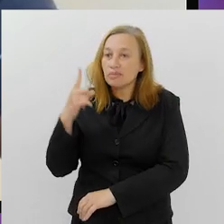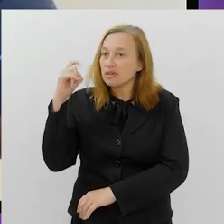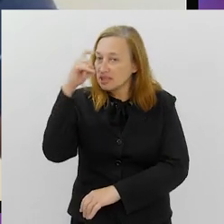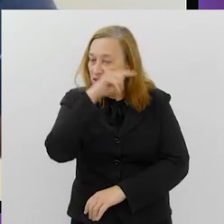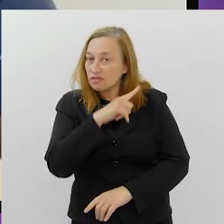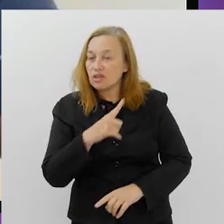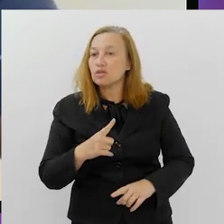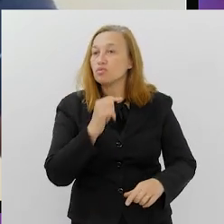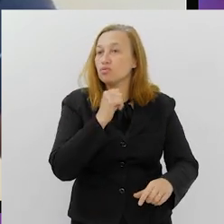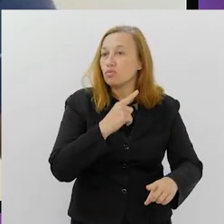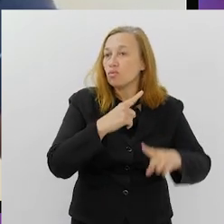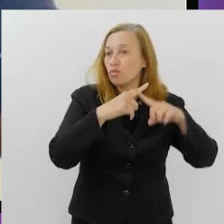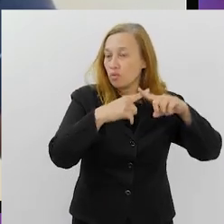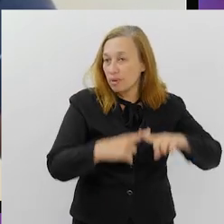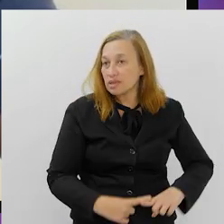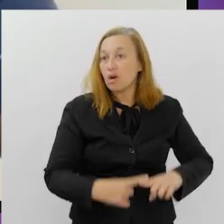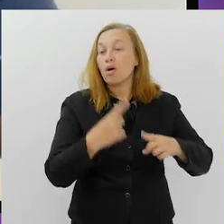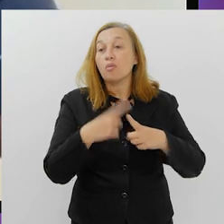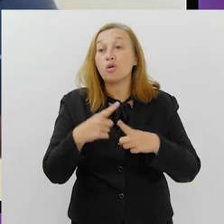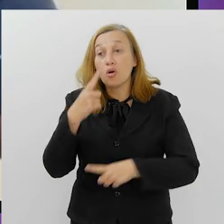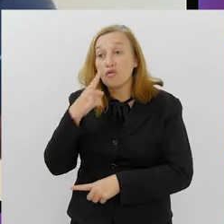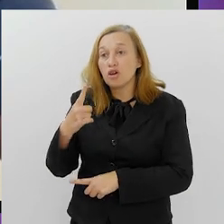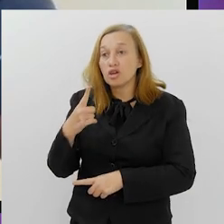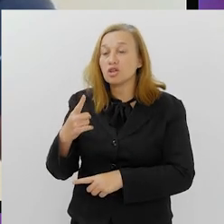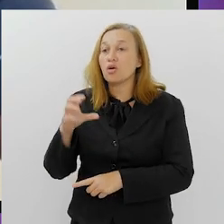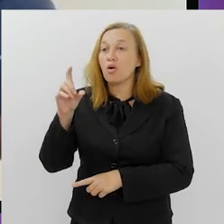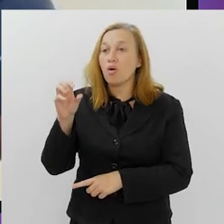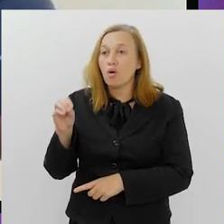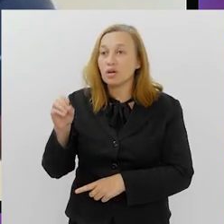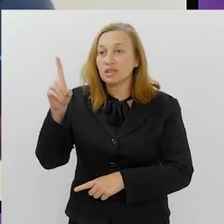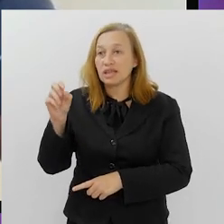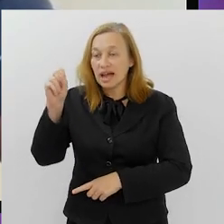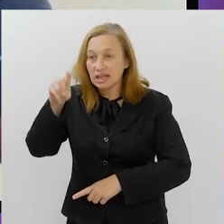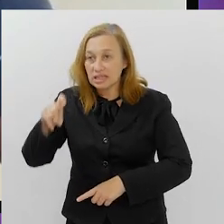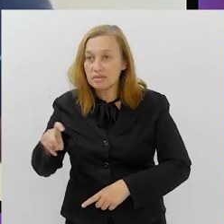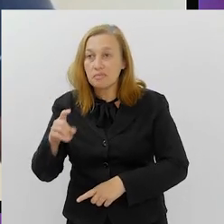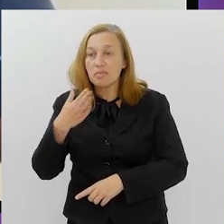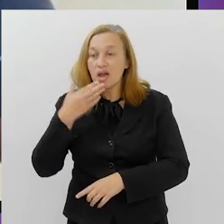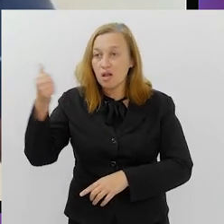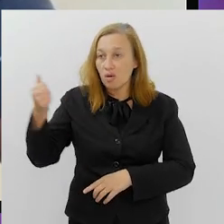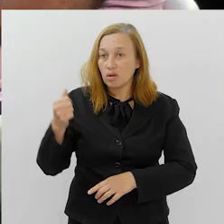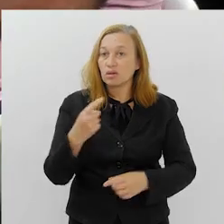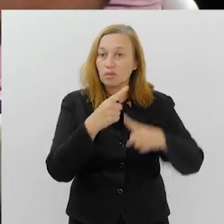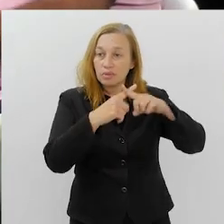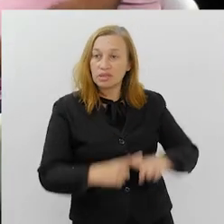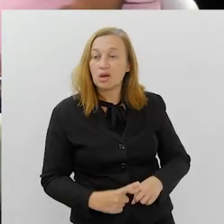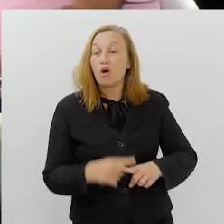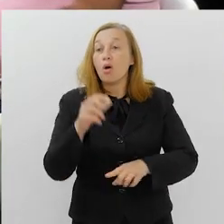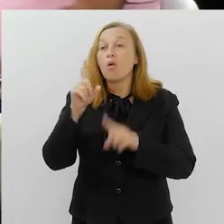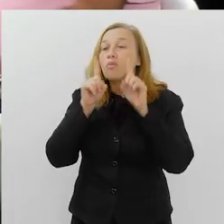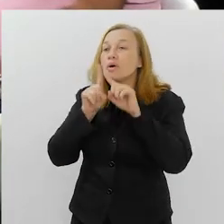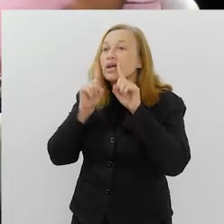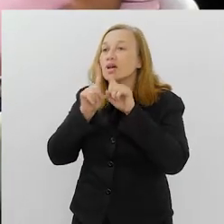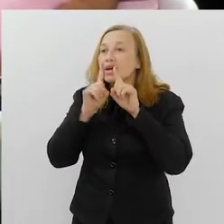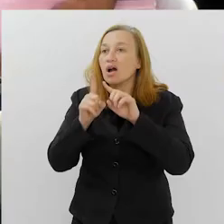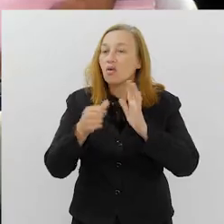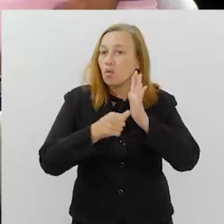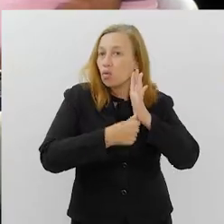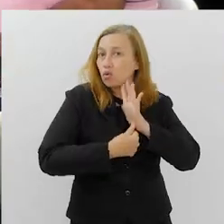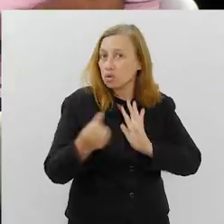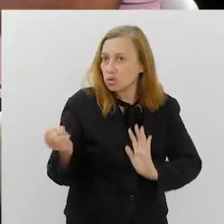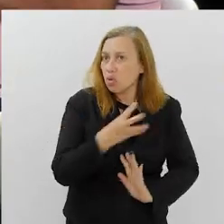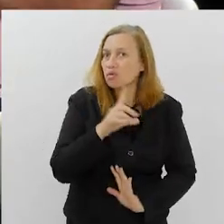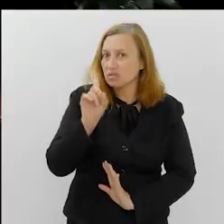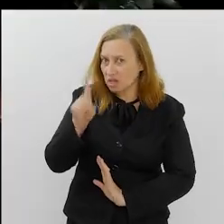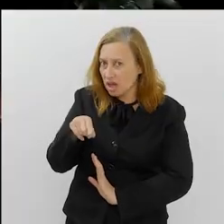vai ser um jogo muito difícil, porque eu vejo o Audax como uma das melhores equipes da competição. O Maricá é um clube